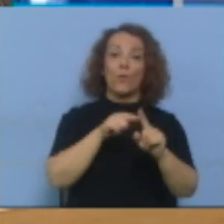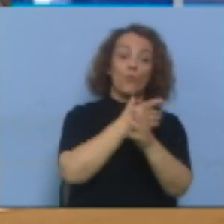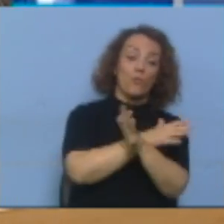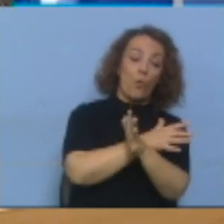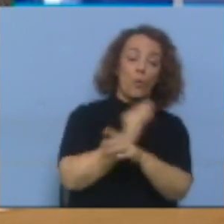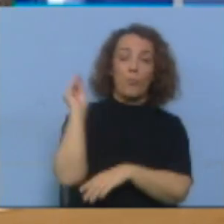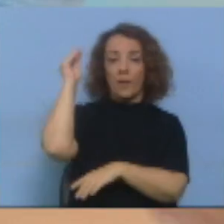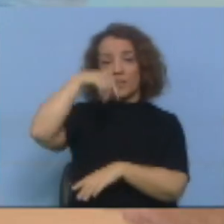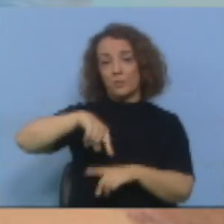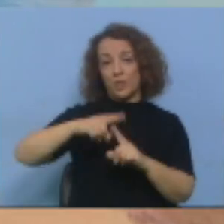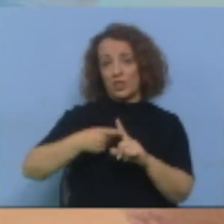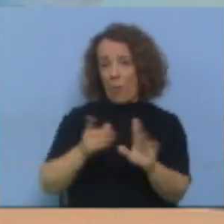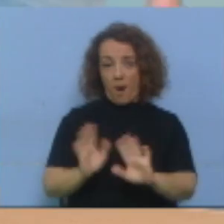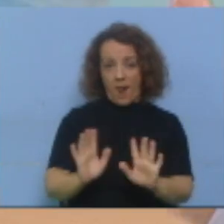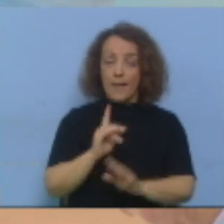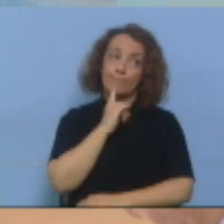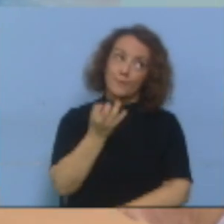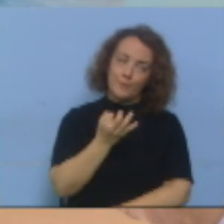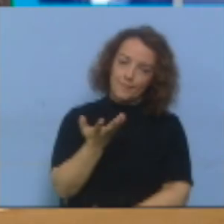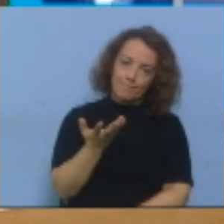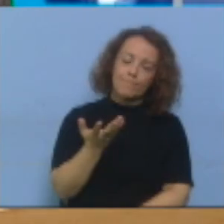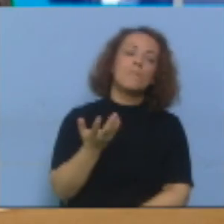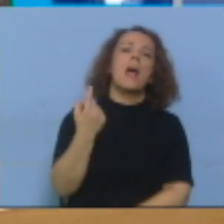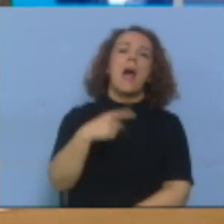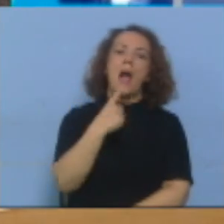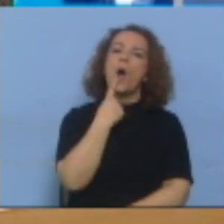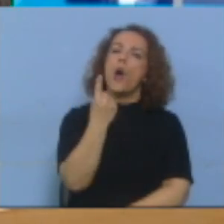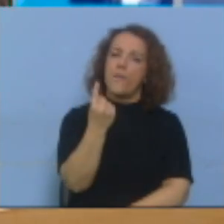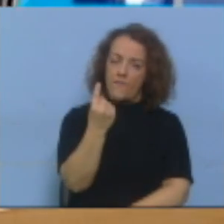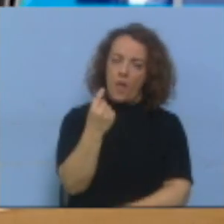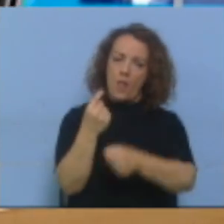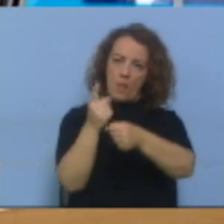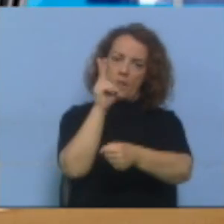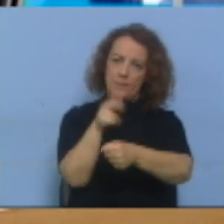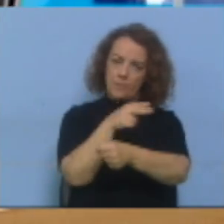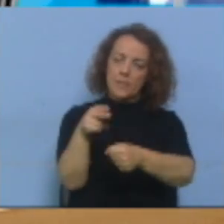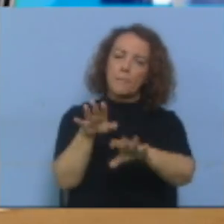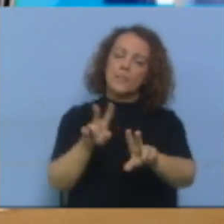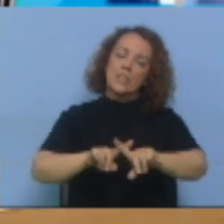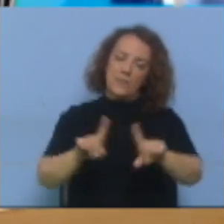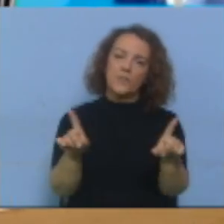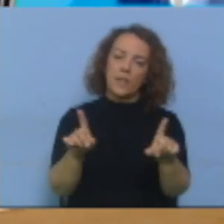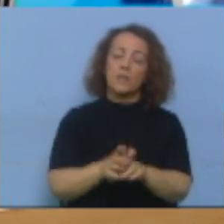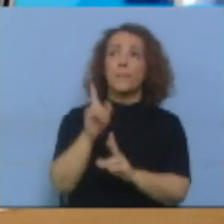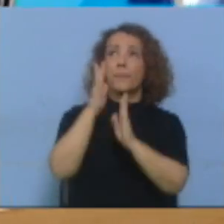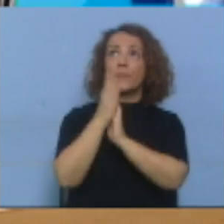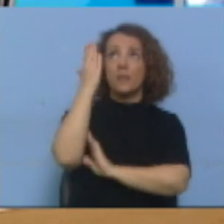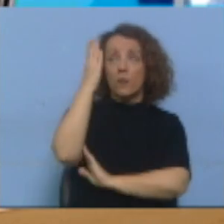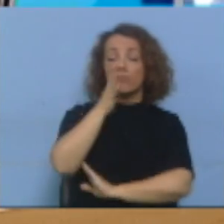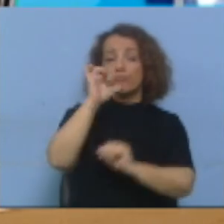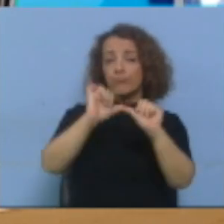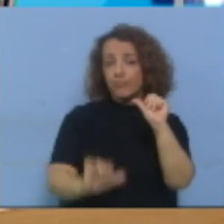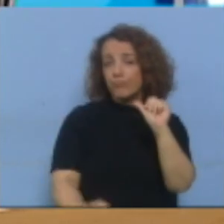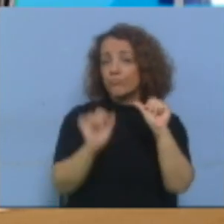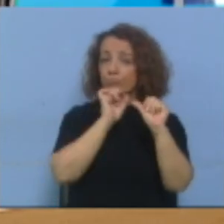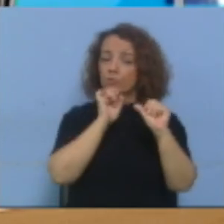ano não se farão. Embora se benza o Sírio, não será dessa forma. A palavra de Deus este ano com certeza